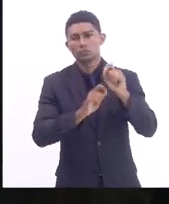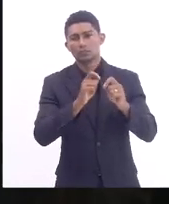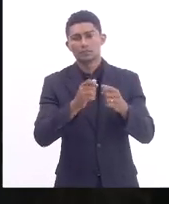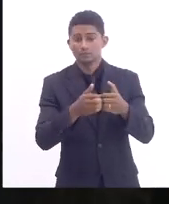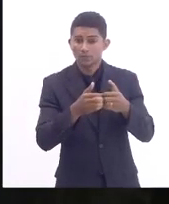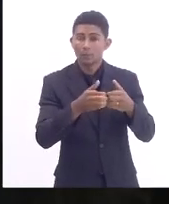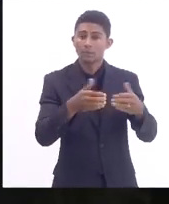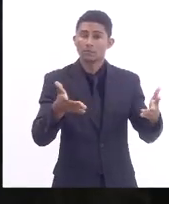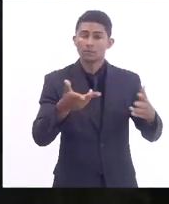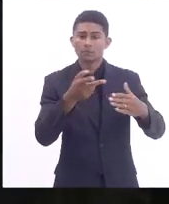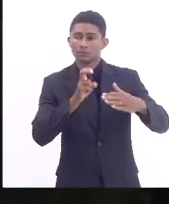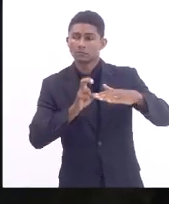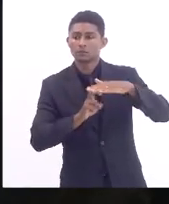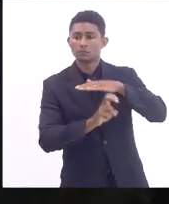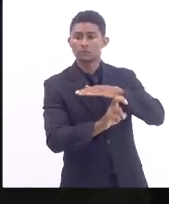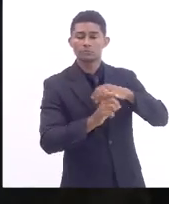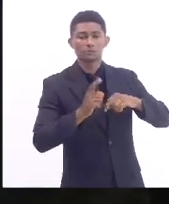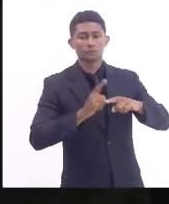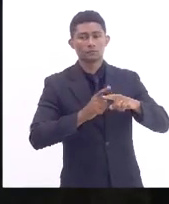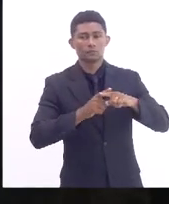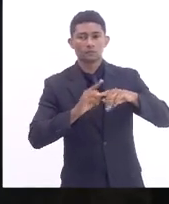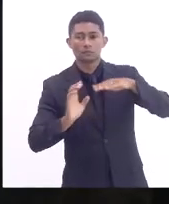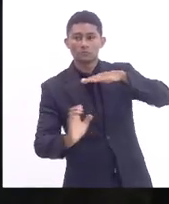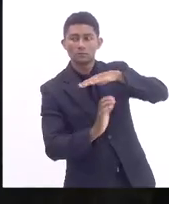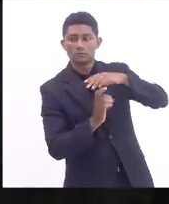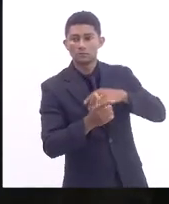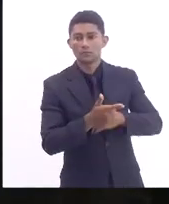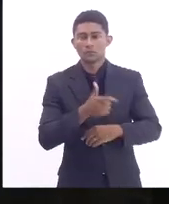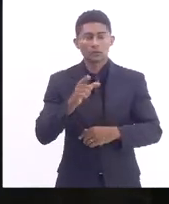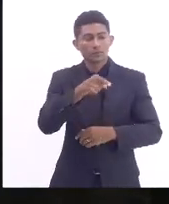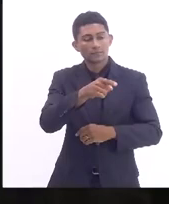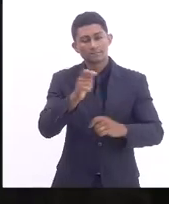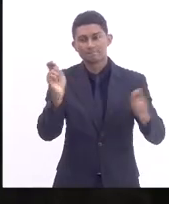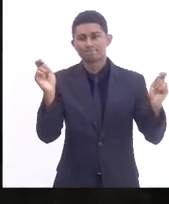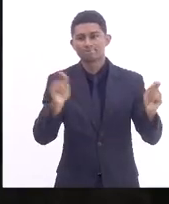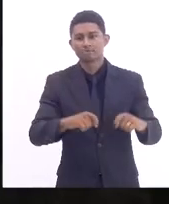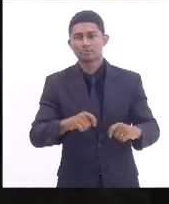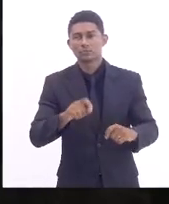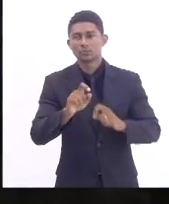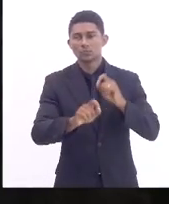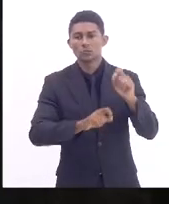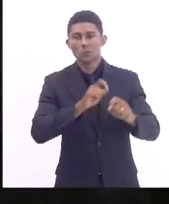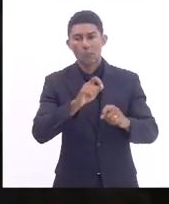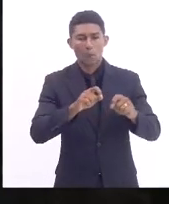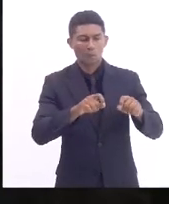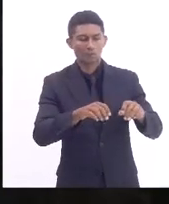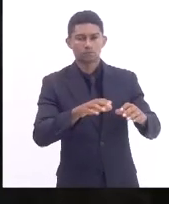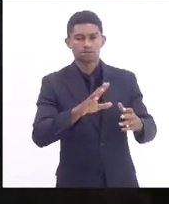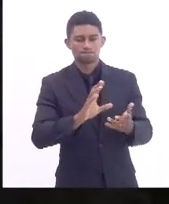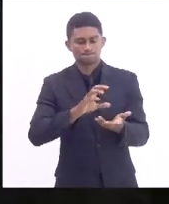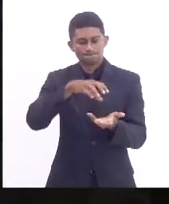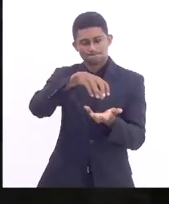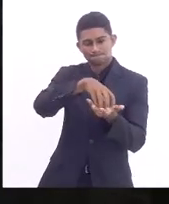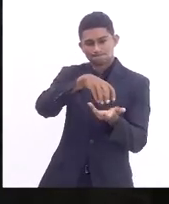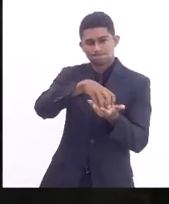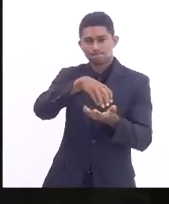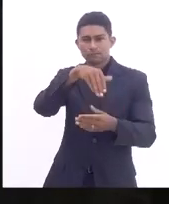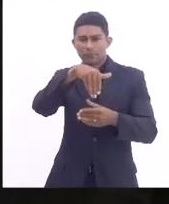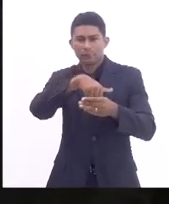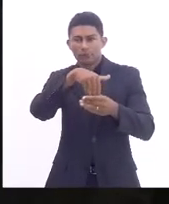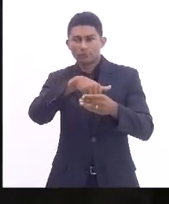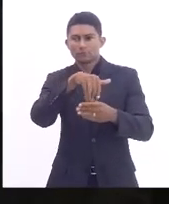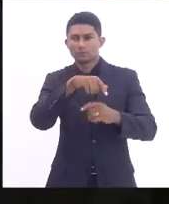do metrô que Diferentemente de outras empresas possibilitou a instalação de urnas provas eleição lá dentro ou